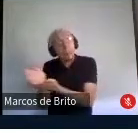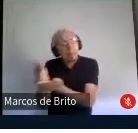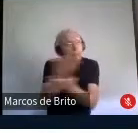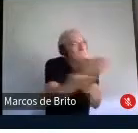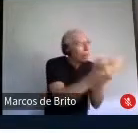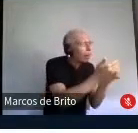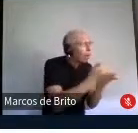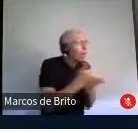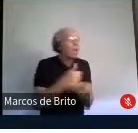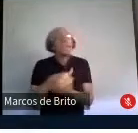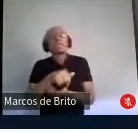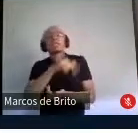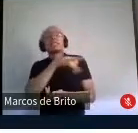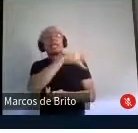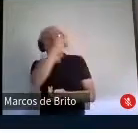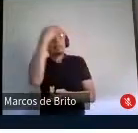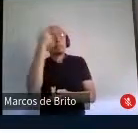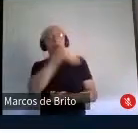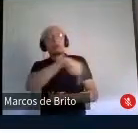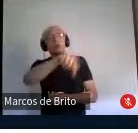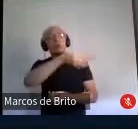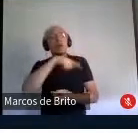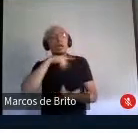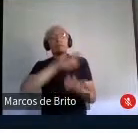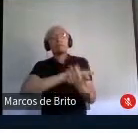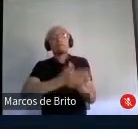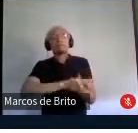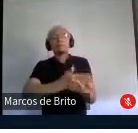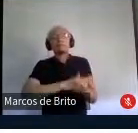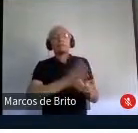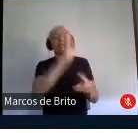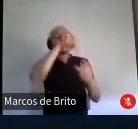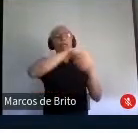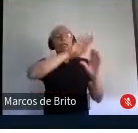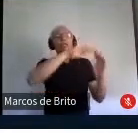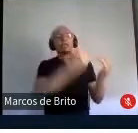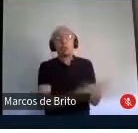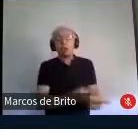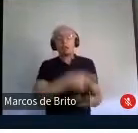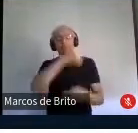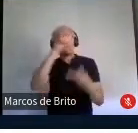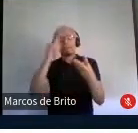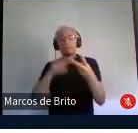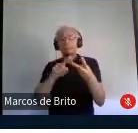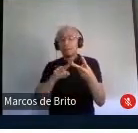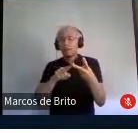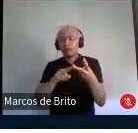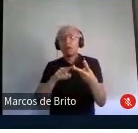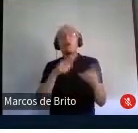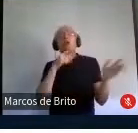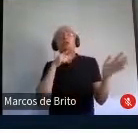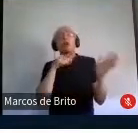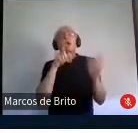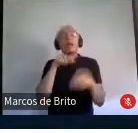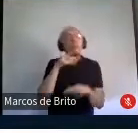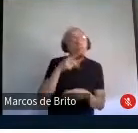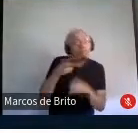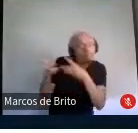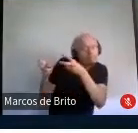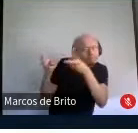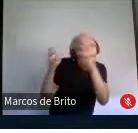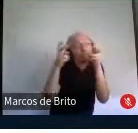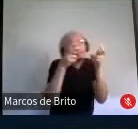bibliográfico de quem é o profissional intérprete educacional. O segundo é investigar a oferta